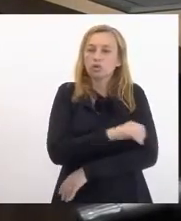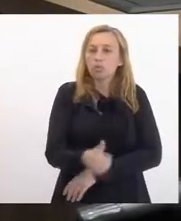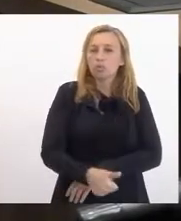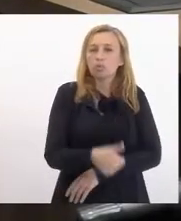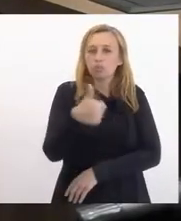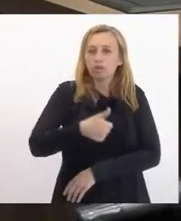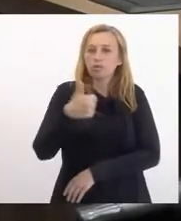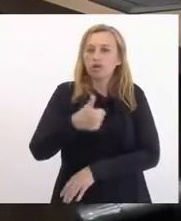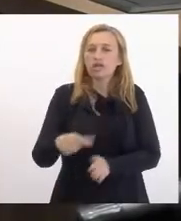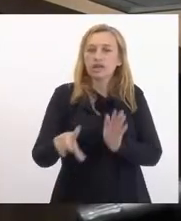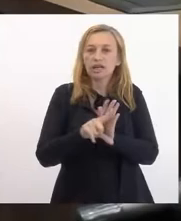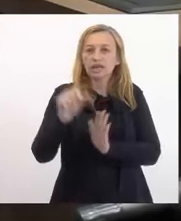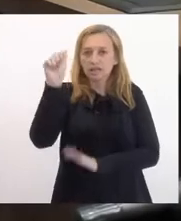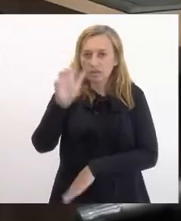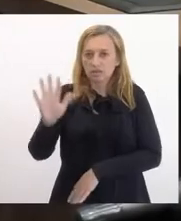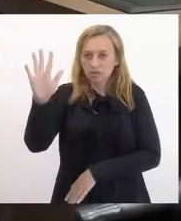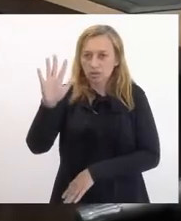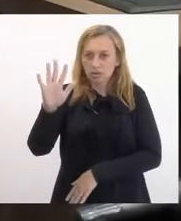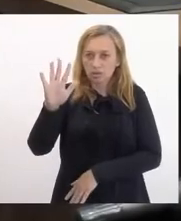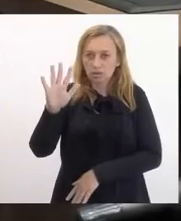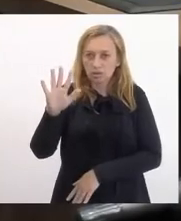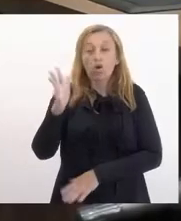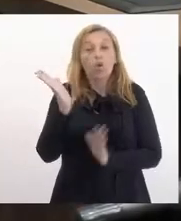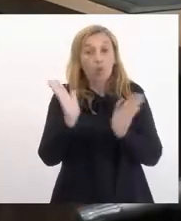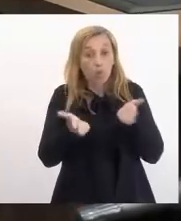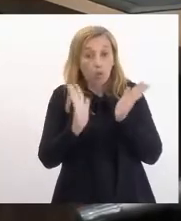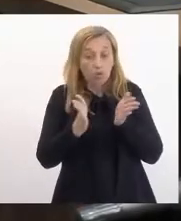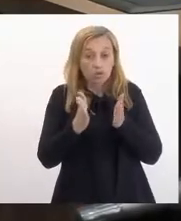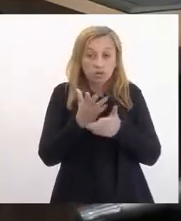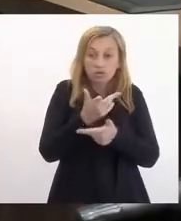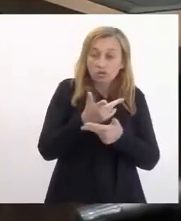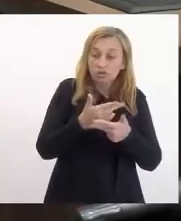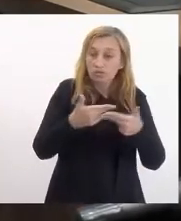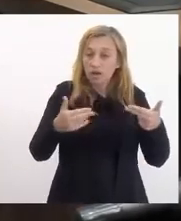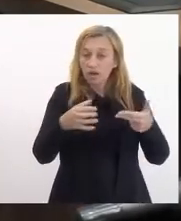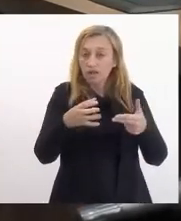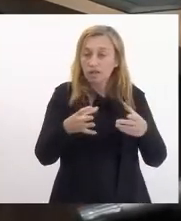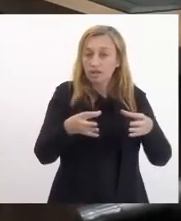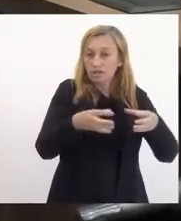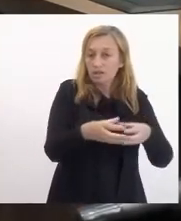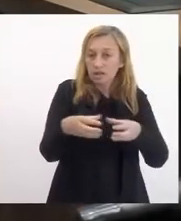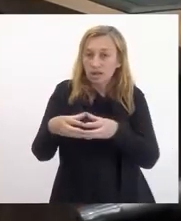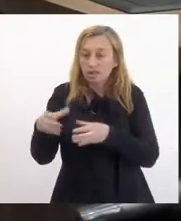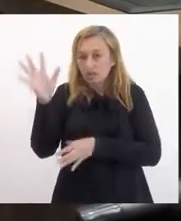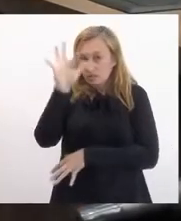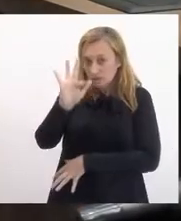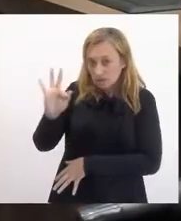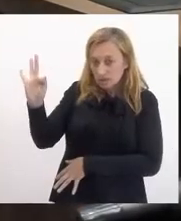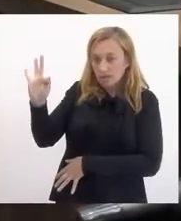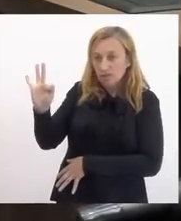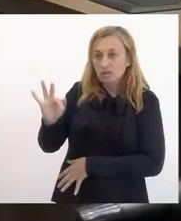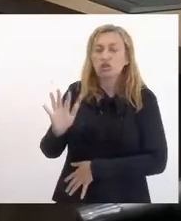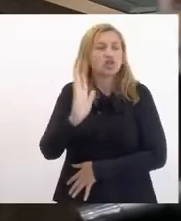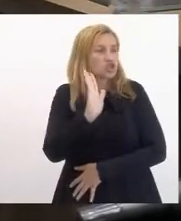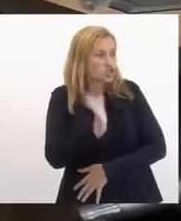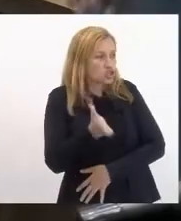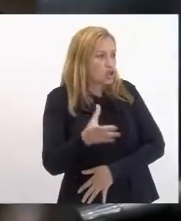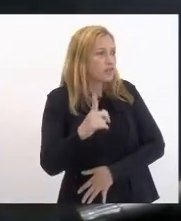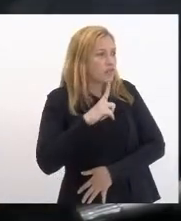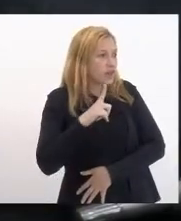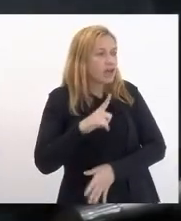primeira lei nacional. Hoje, muitas unidades da federação já têm